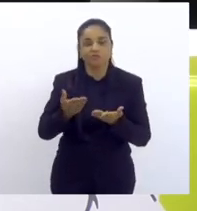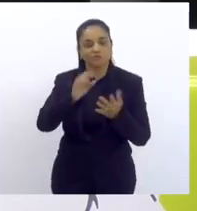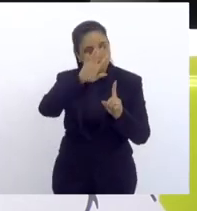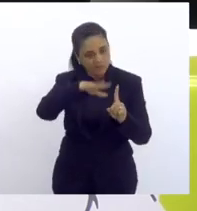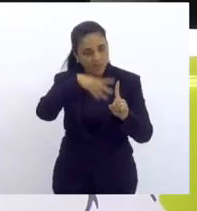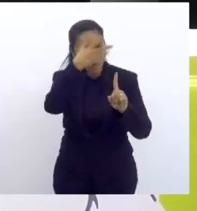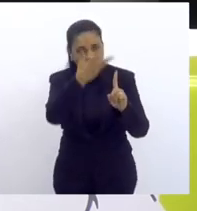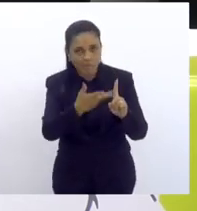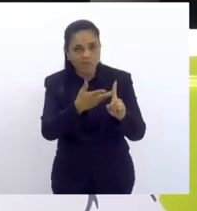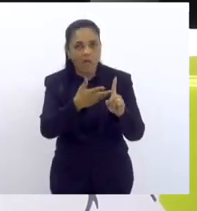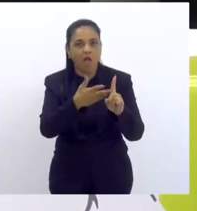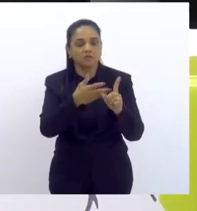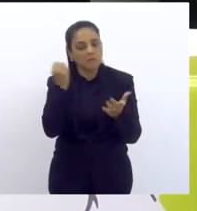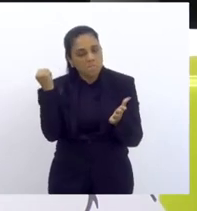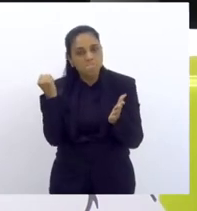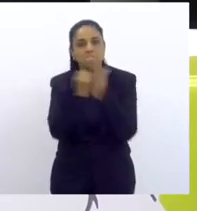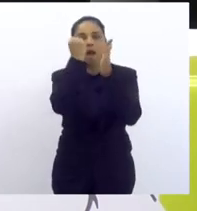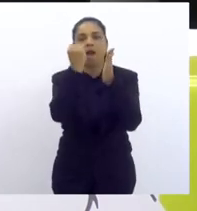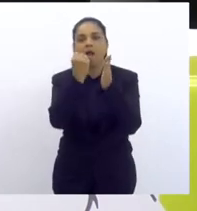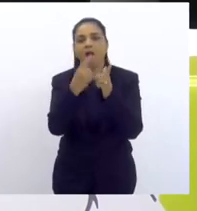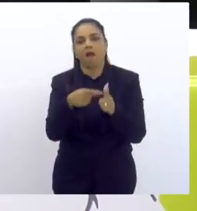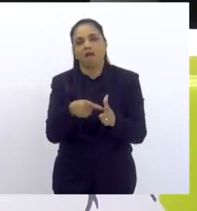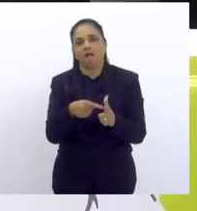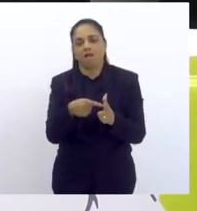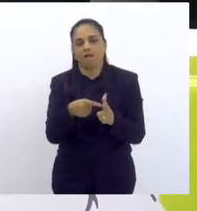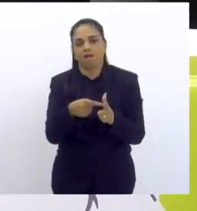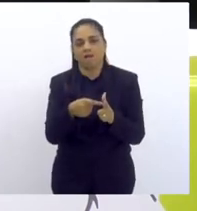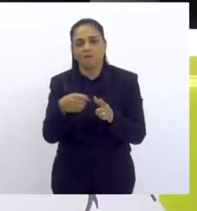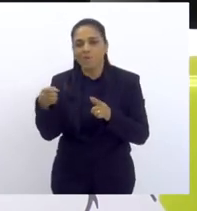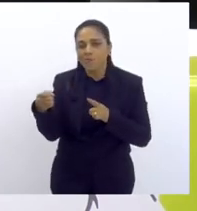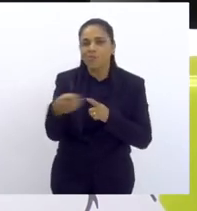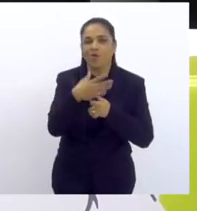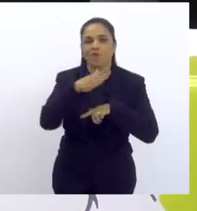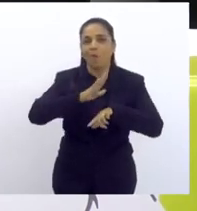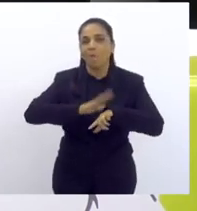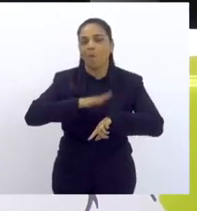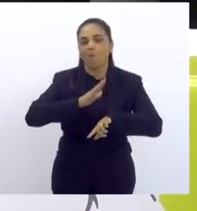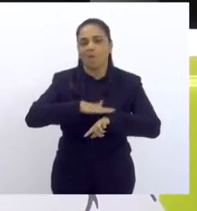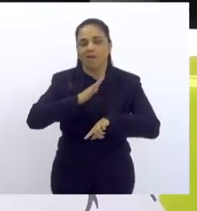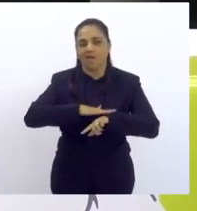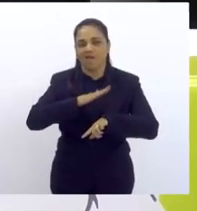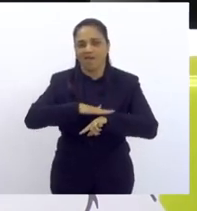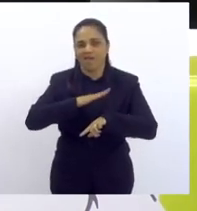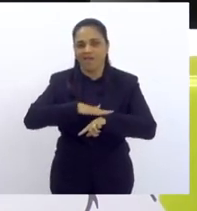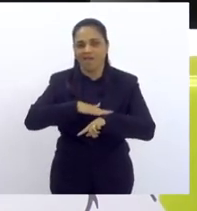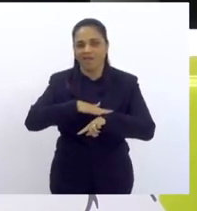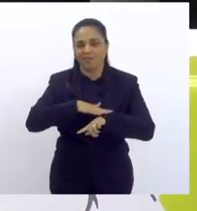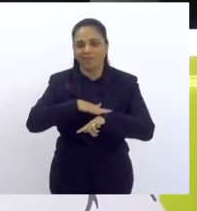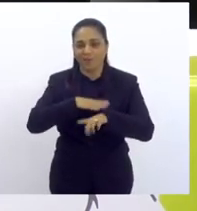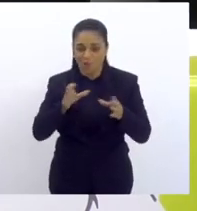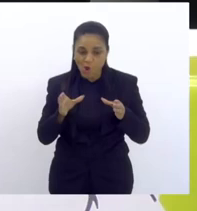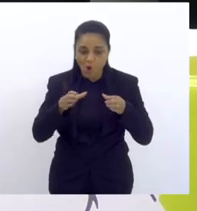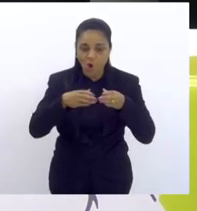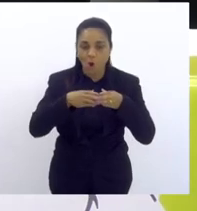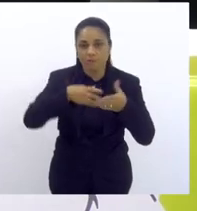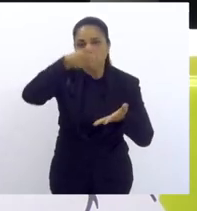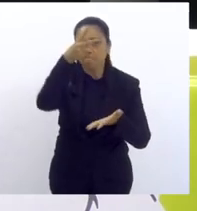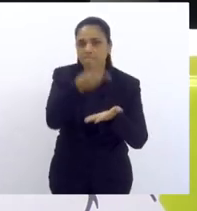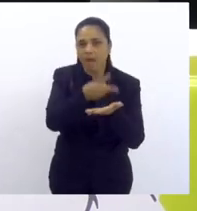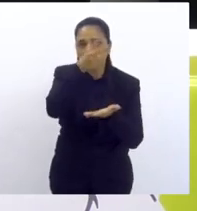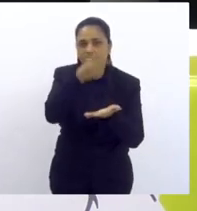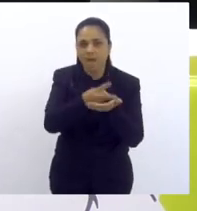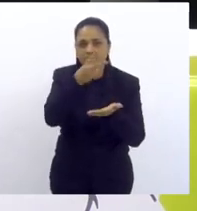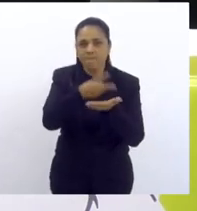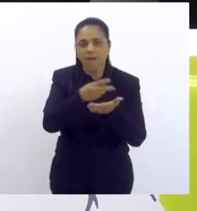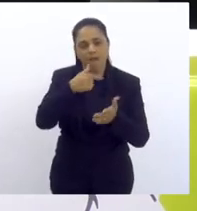homenagem que a gente marca também um novo tempo onde a gente transforma em comissão permanente Eu também